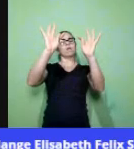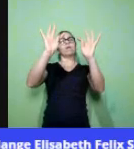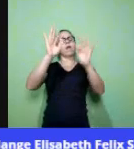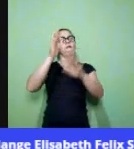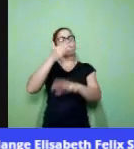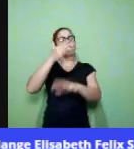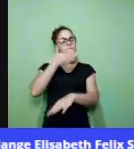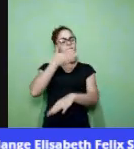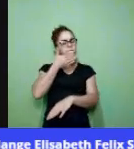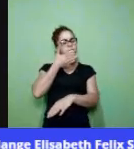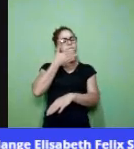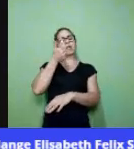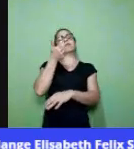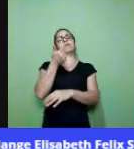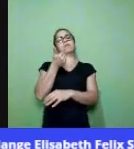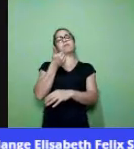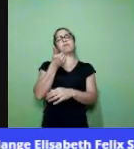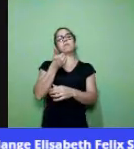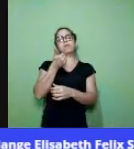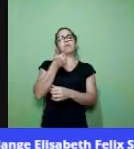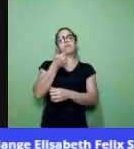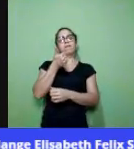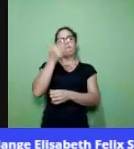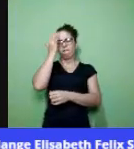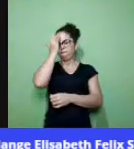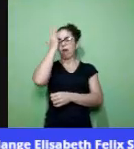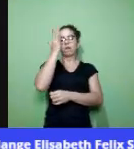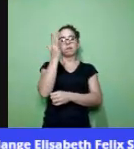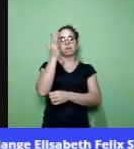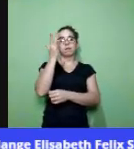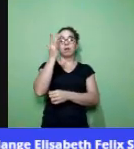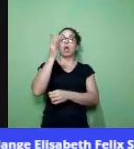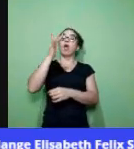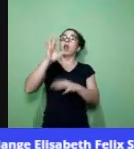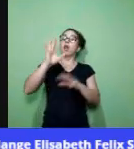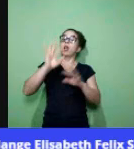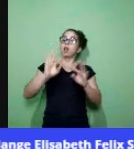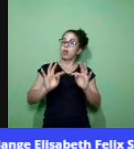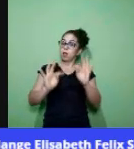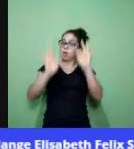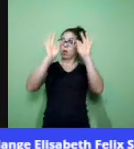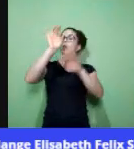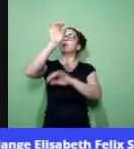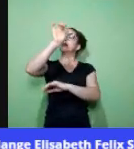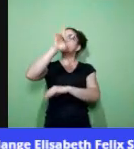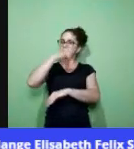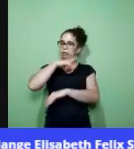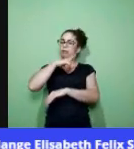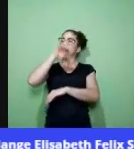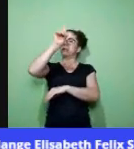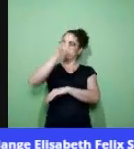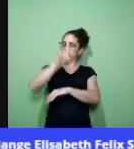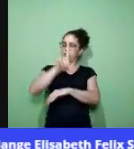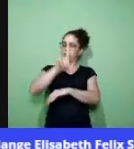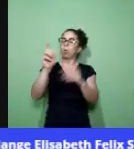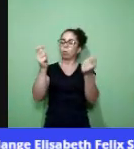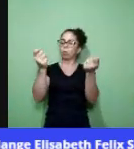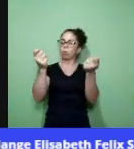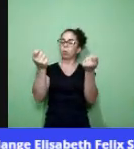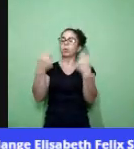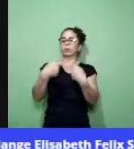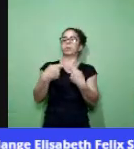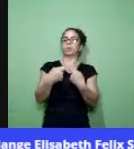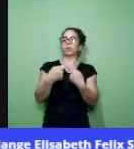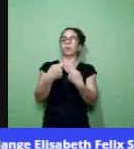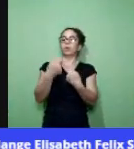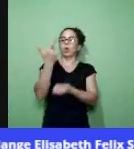fáceis. E para as pessoas com deficiência, a tecnologia torna as coisas possíveis. A gente colocou essas frases para reflexão,